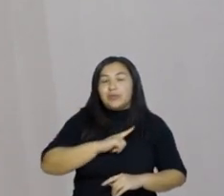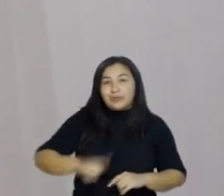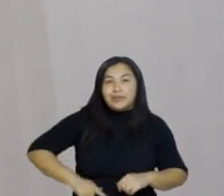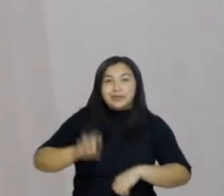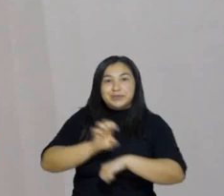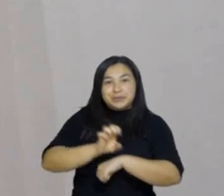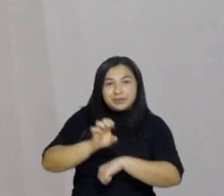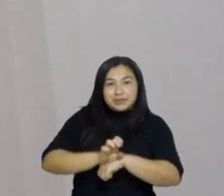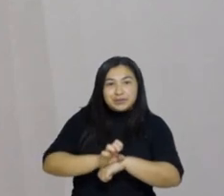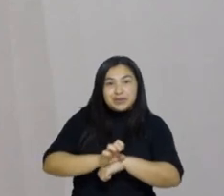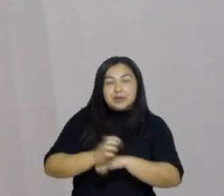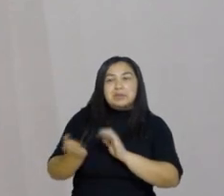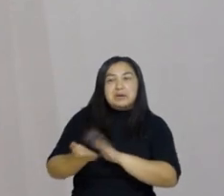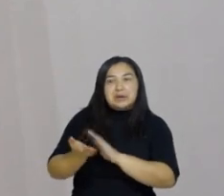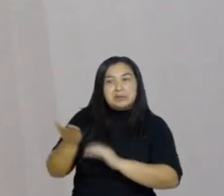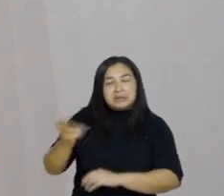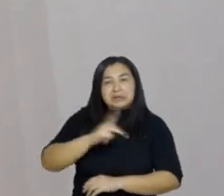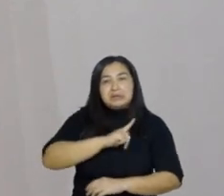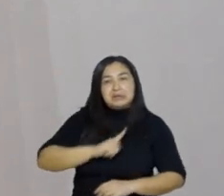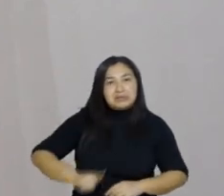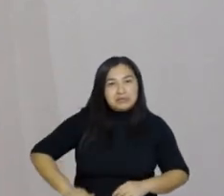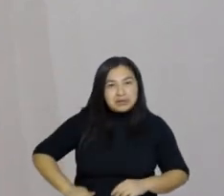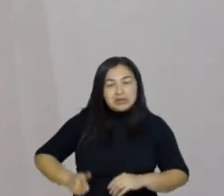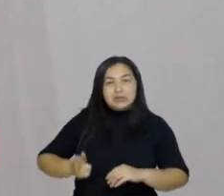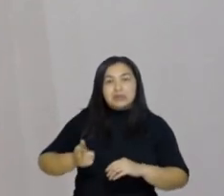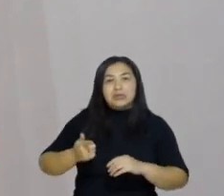sim, tem avançado, sim,